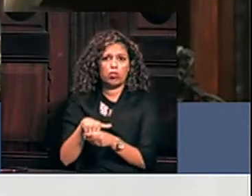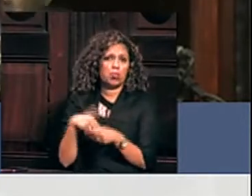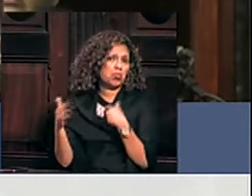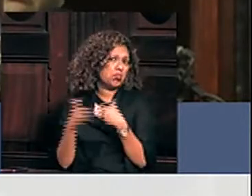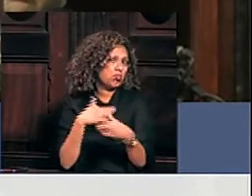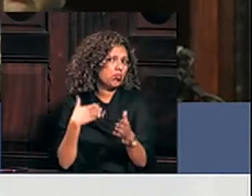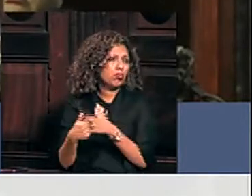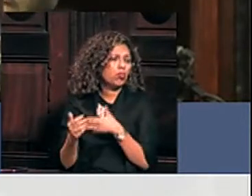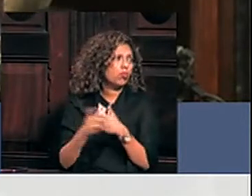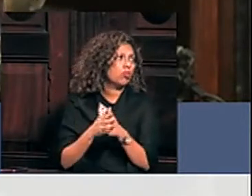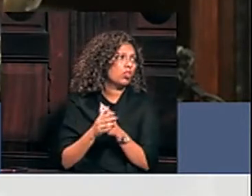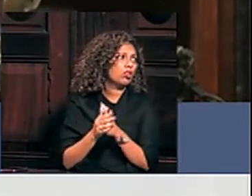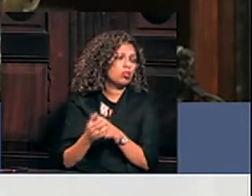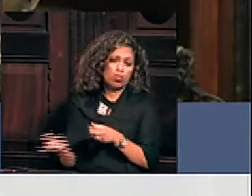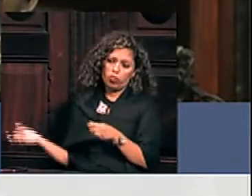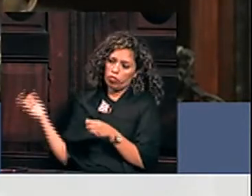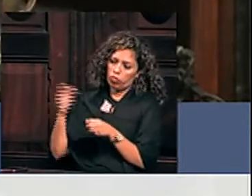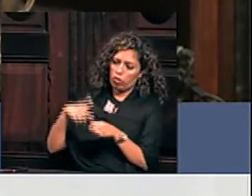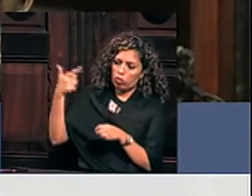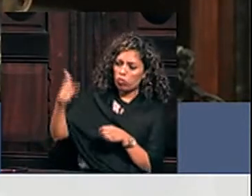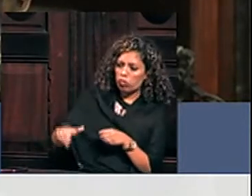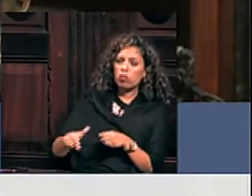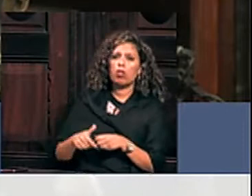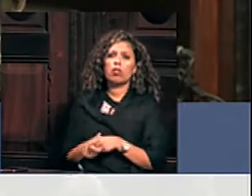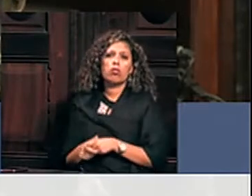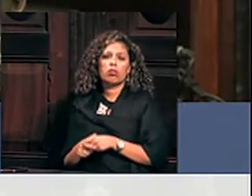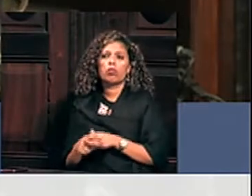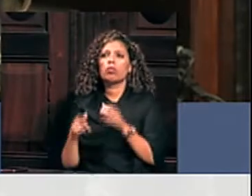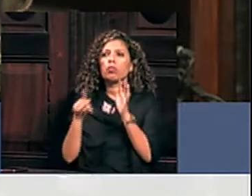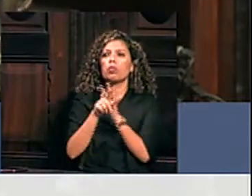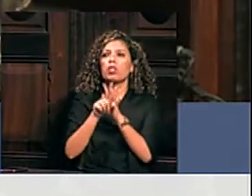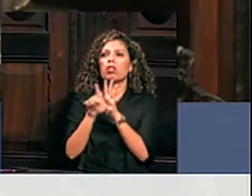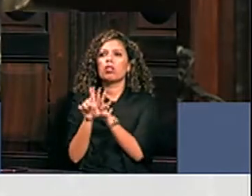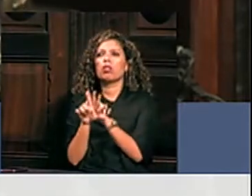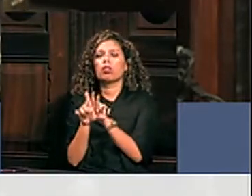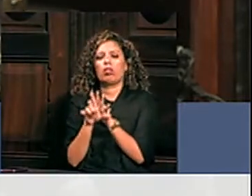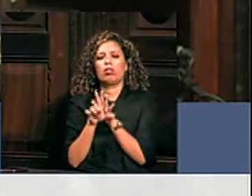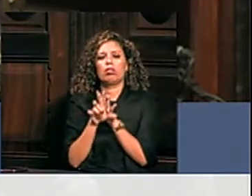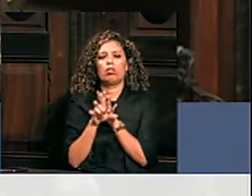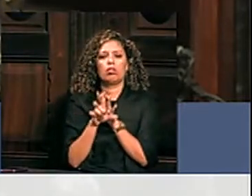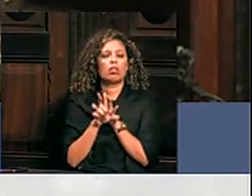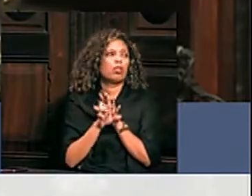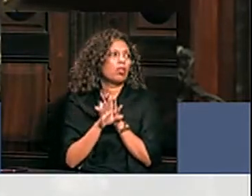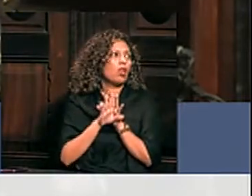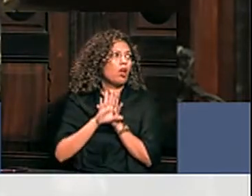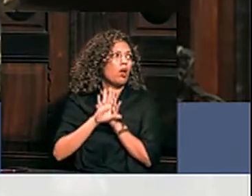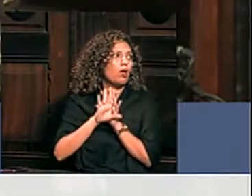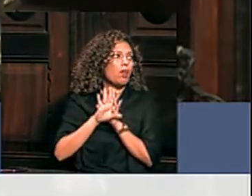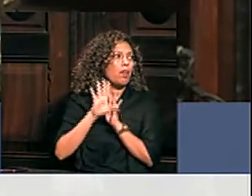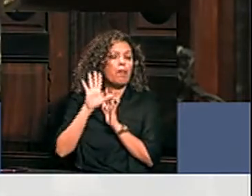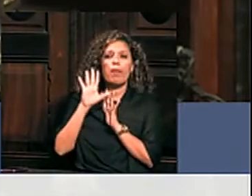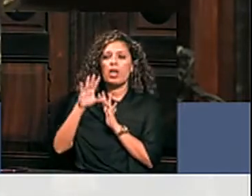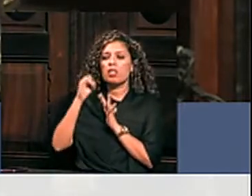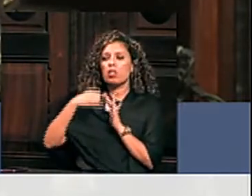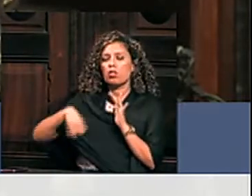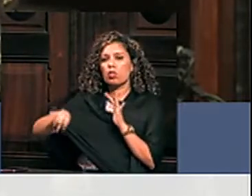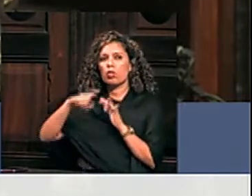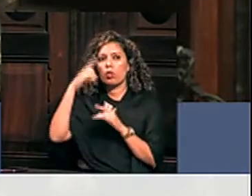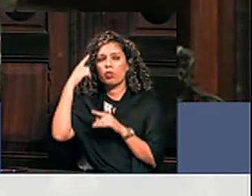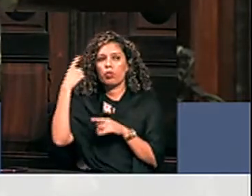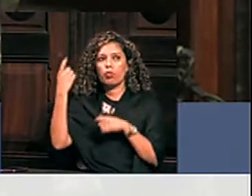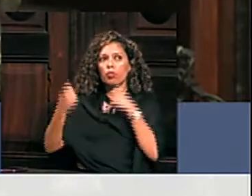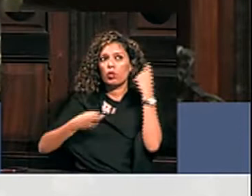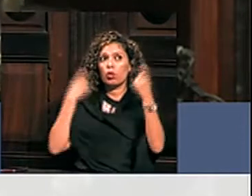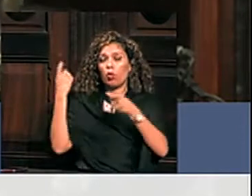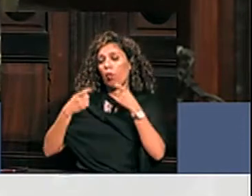lá, vale e a gente prejudica. O governo depois pode vetar, inclusive, o projeto. Mas se a crítica nossa é em relação ao entendimento que o